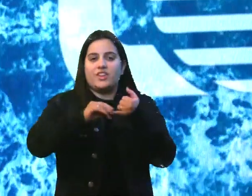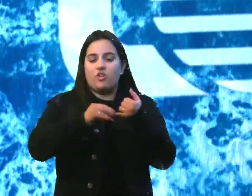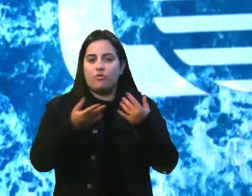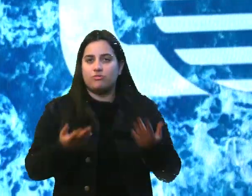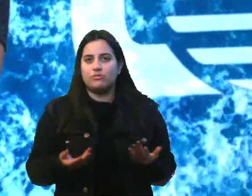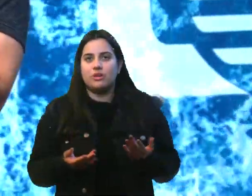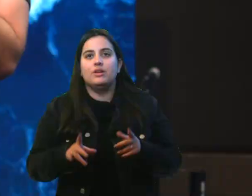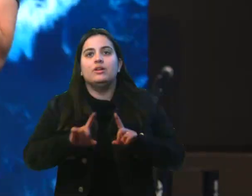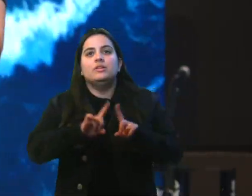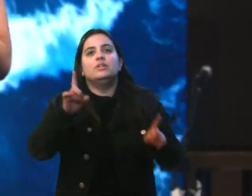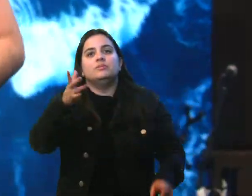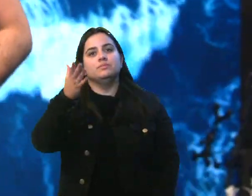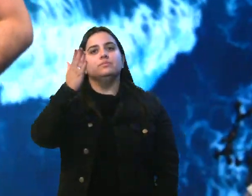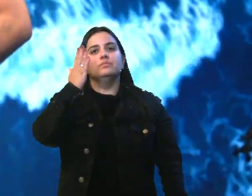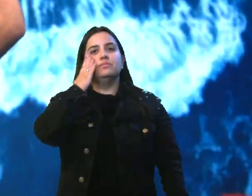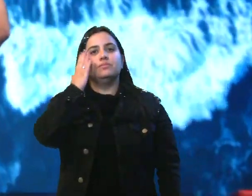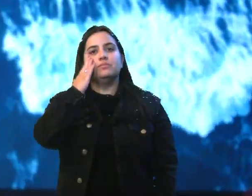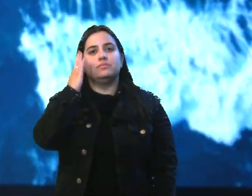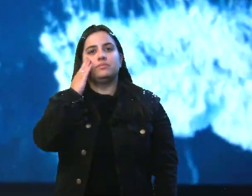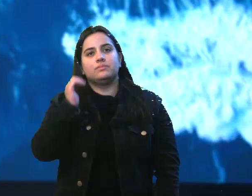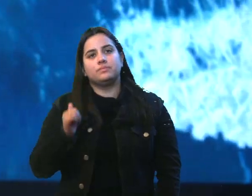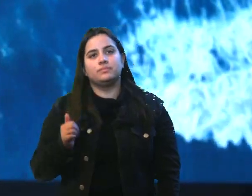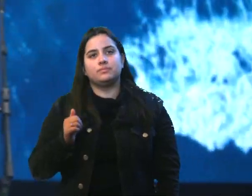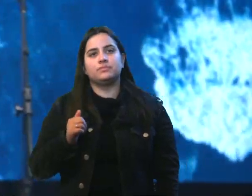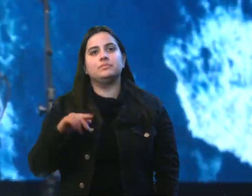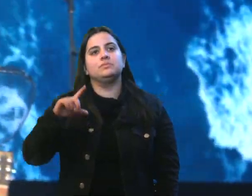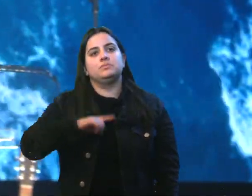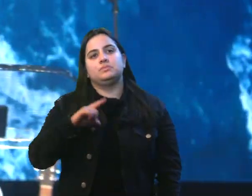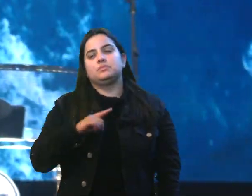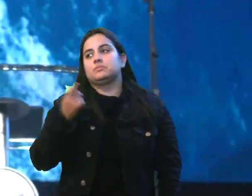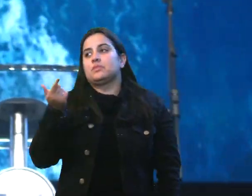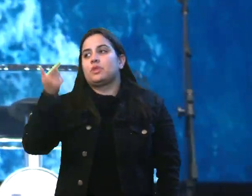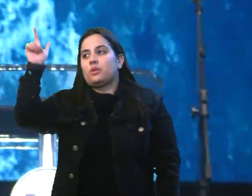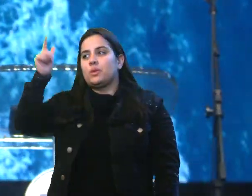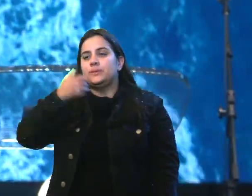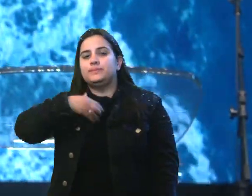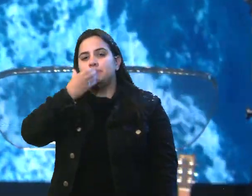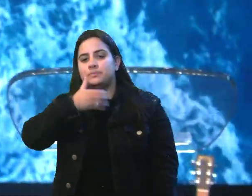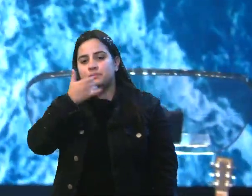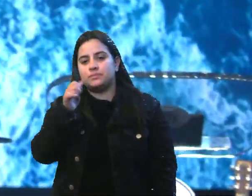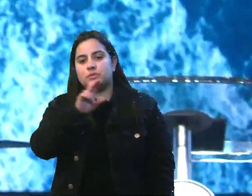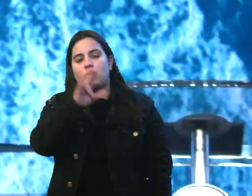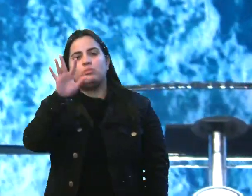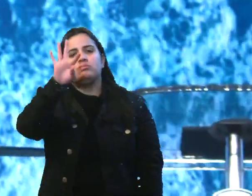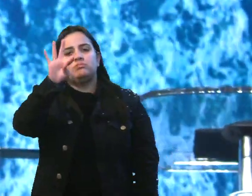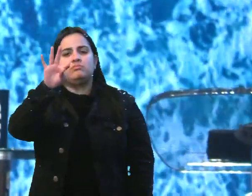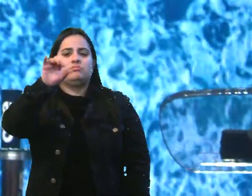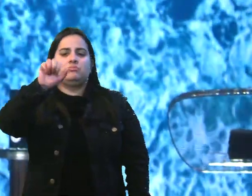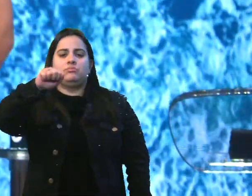sabe, existe uma outra fruta chamada tâmara.